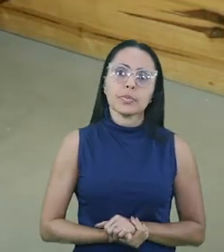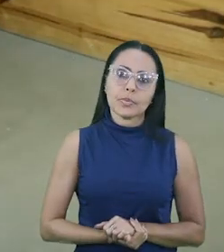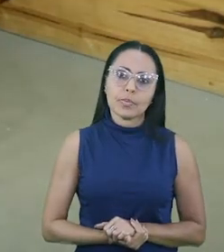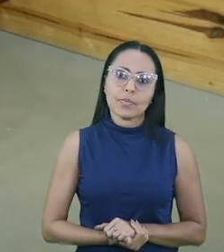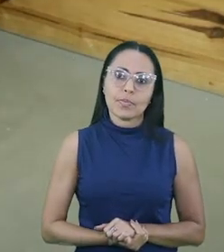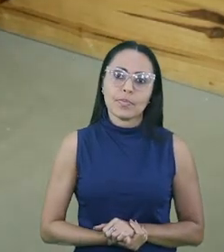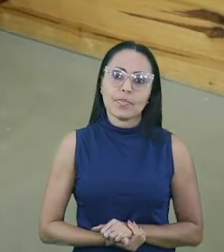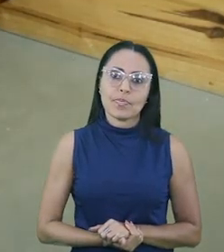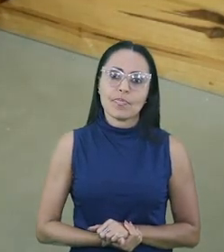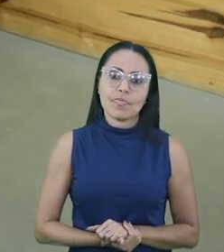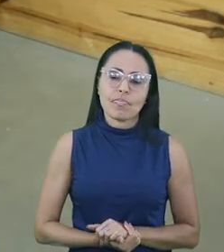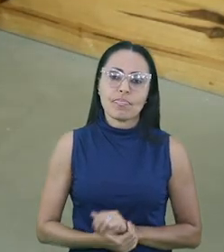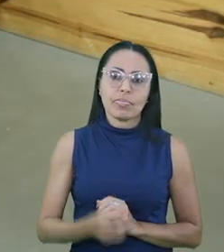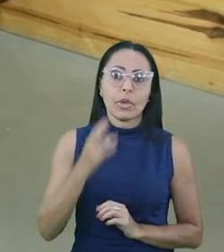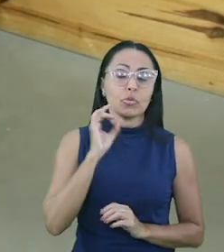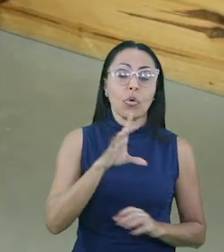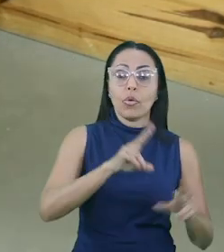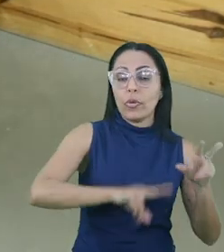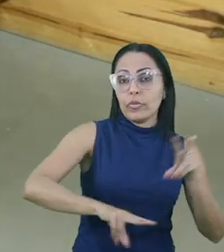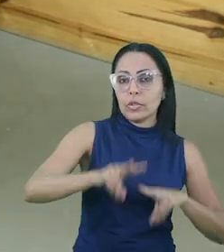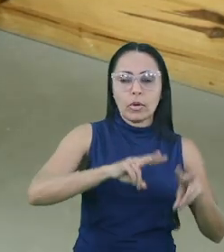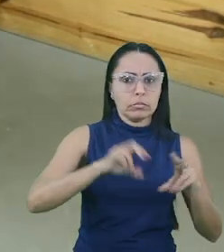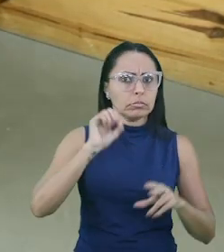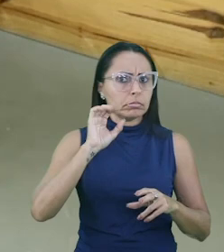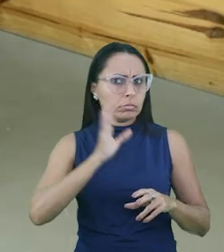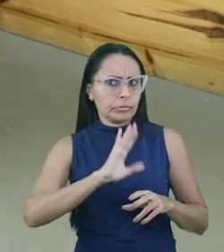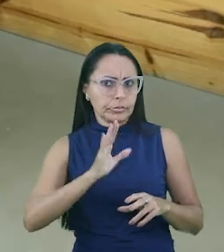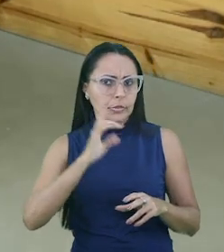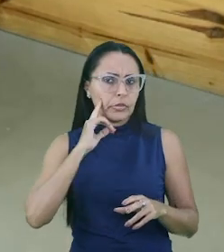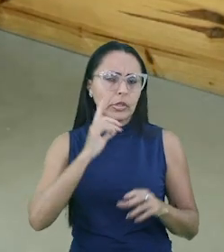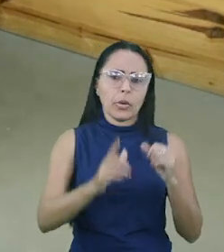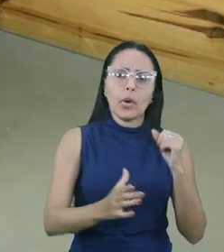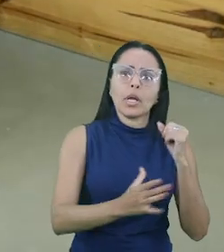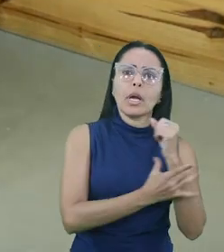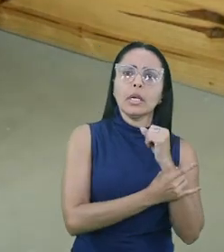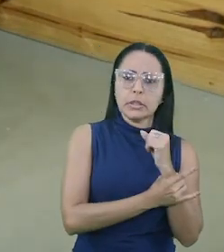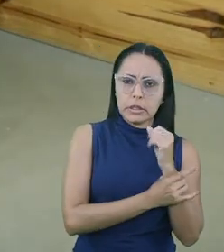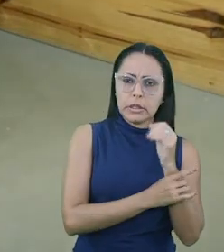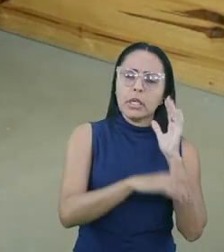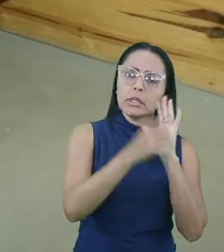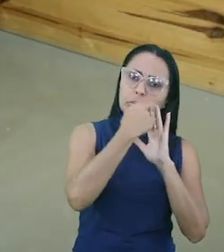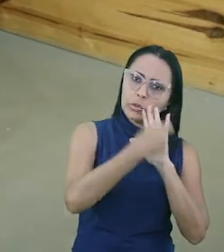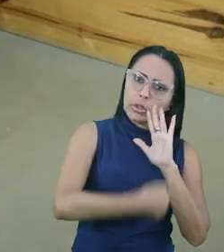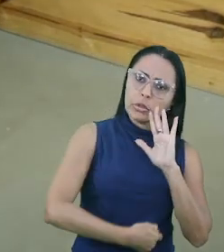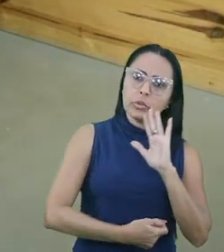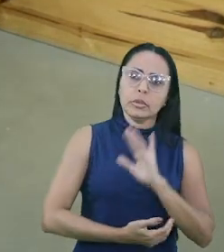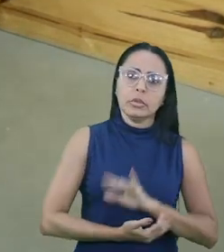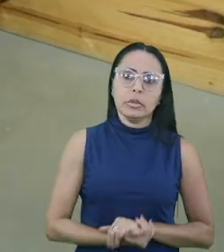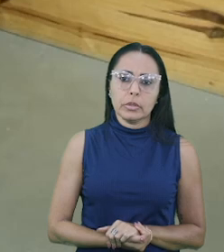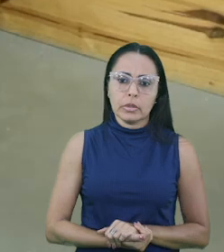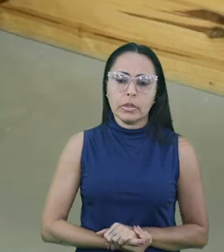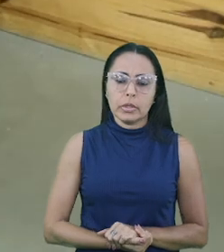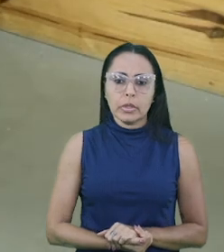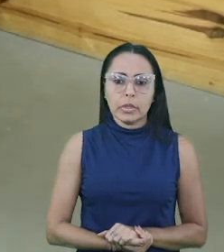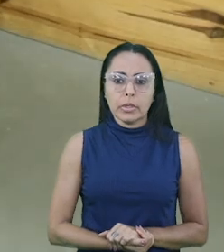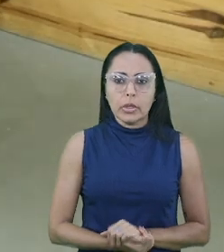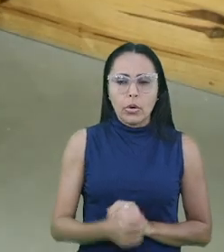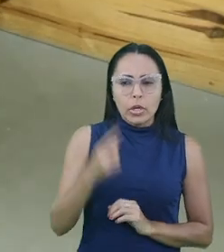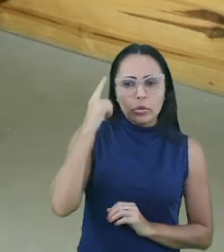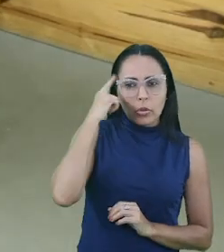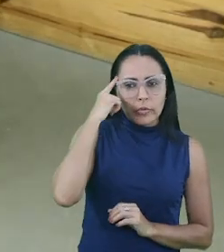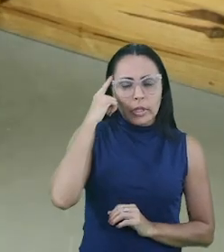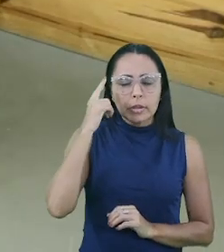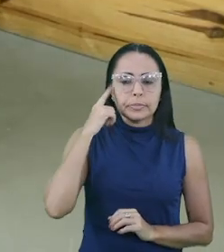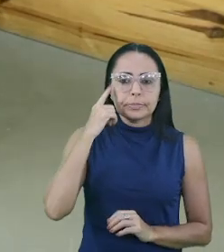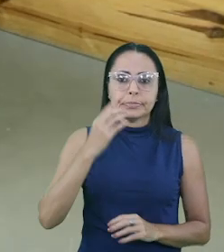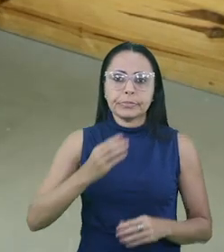de forma só visual mesmo, né? Sim. A gente tem uma garantia de que tudo está no registro. Massa. Uma dúvida.